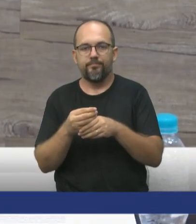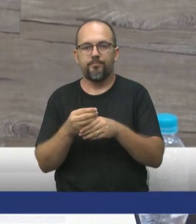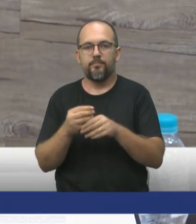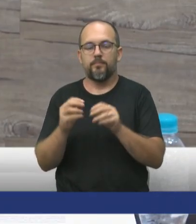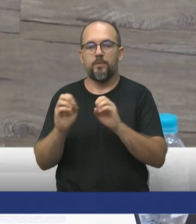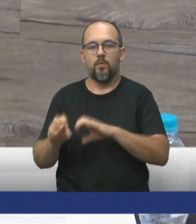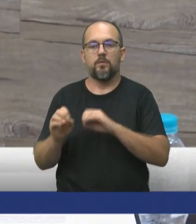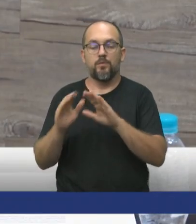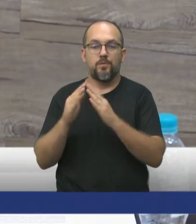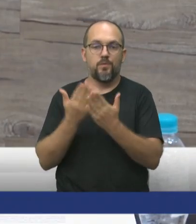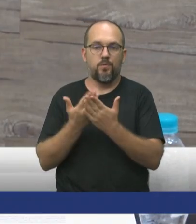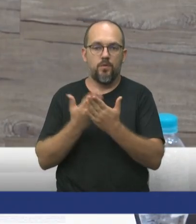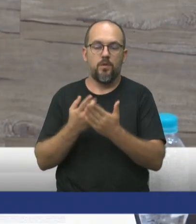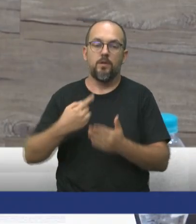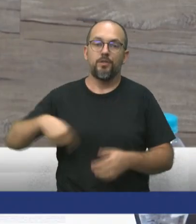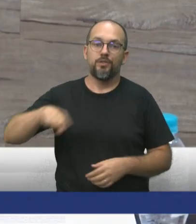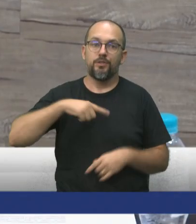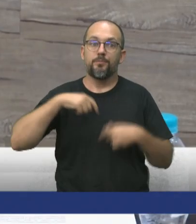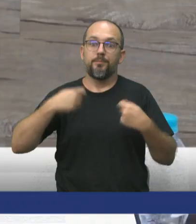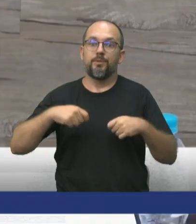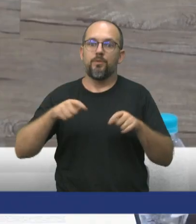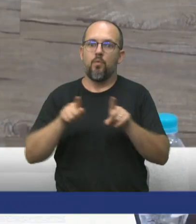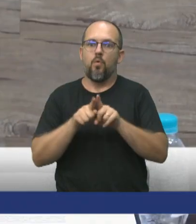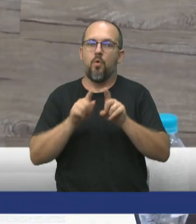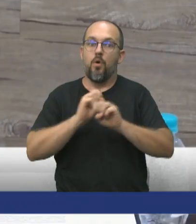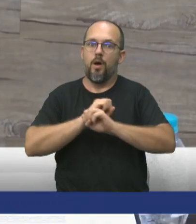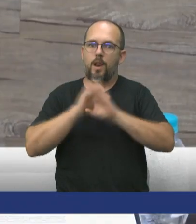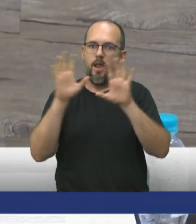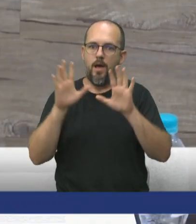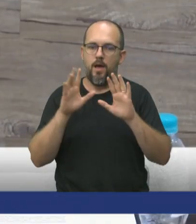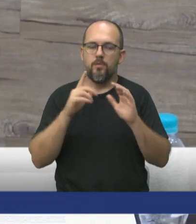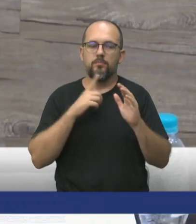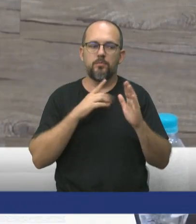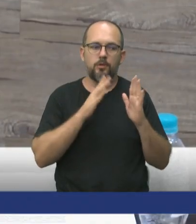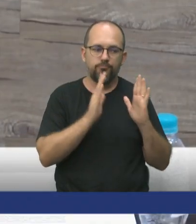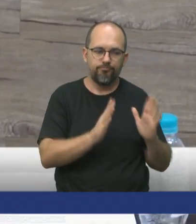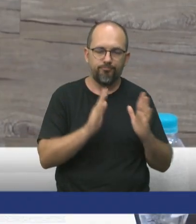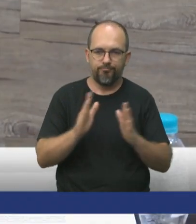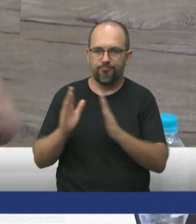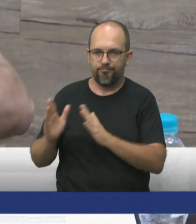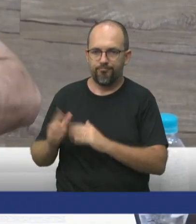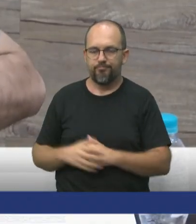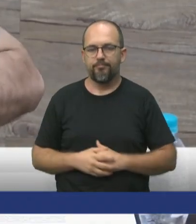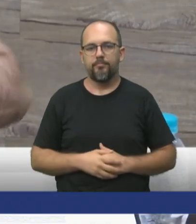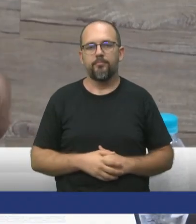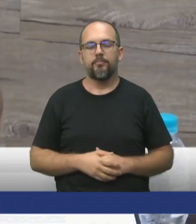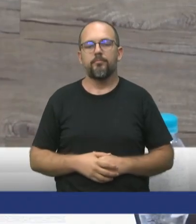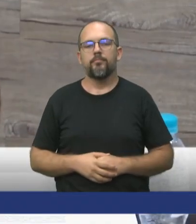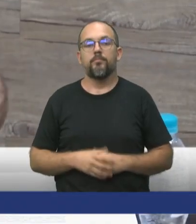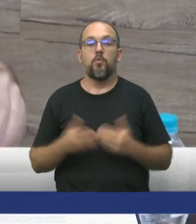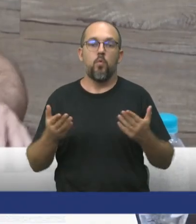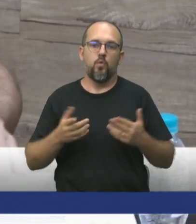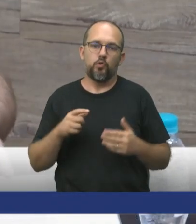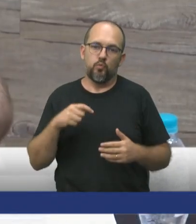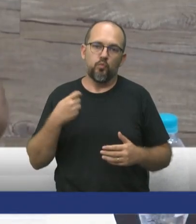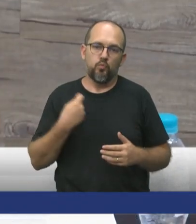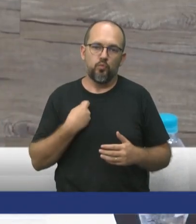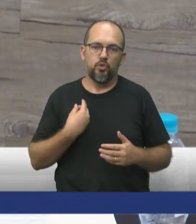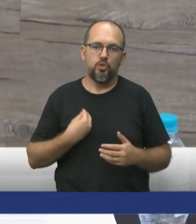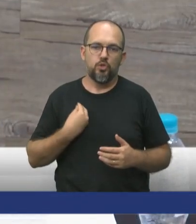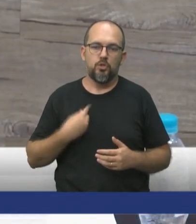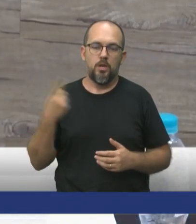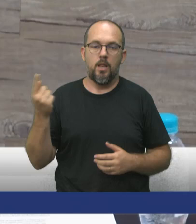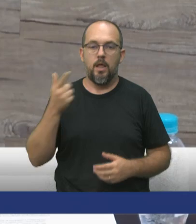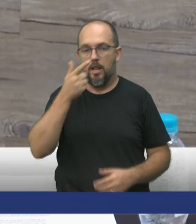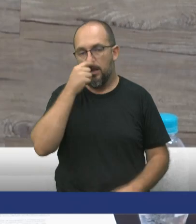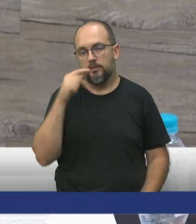gente precisa ter bastante clareza das delimitações, né? Eu sempre falo, hoje estou supervisor de ensino lá no município de